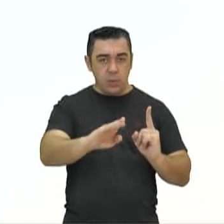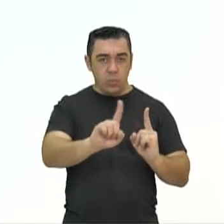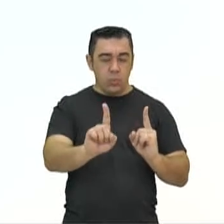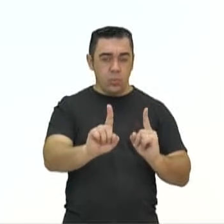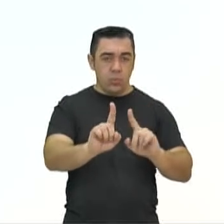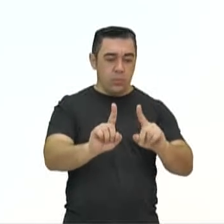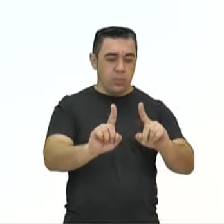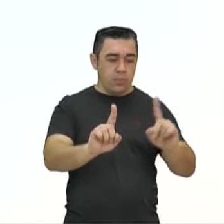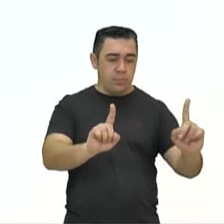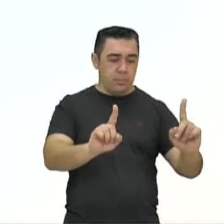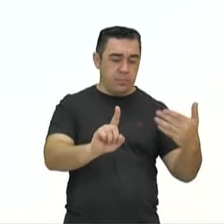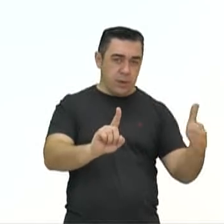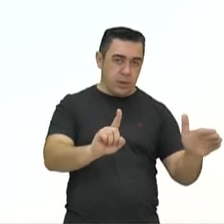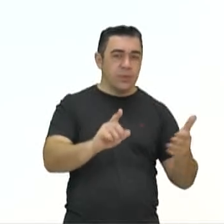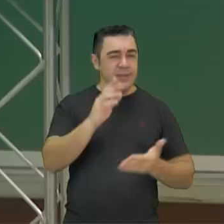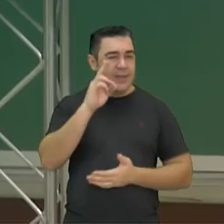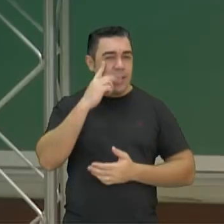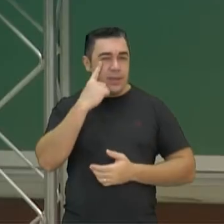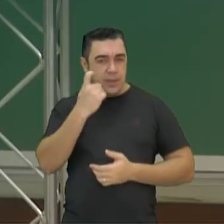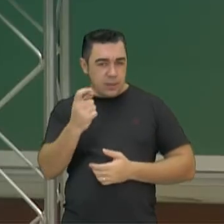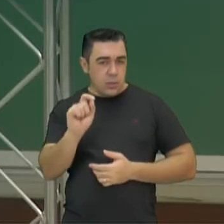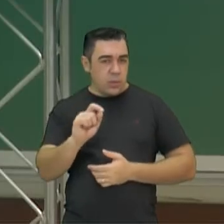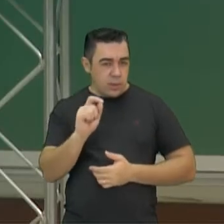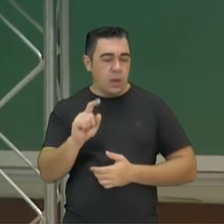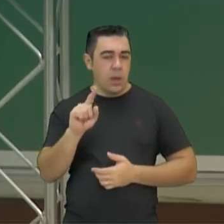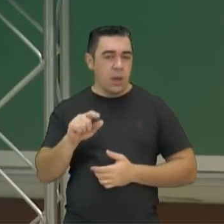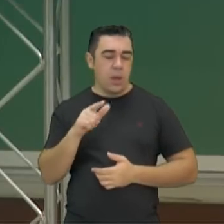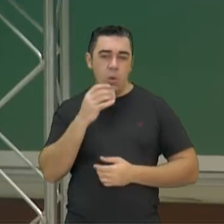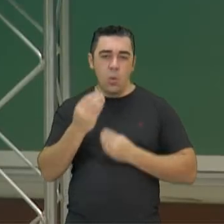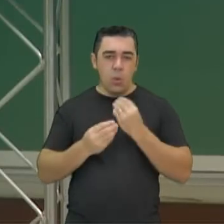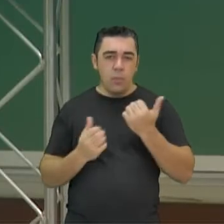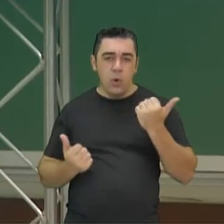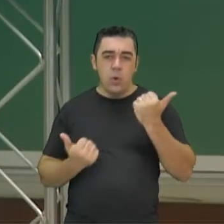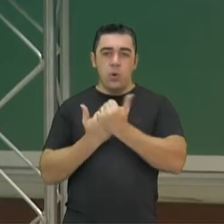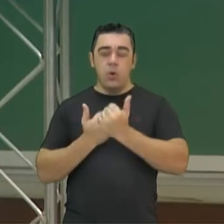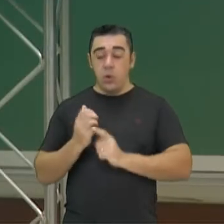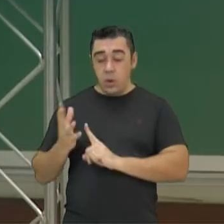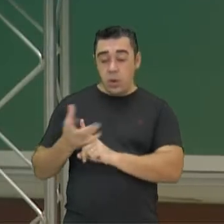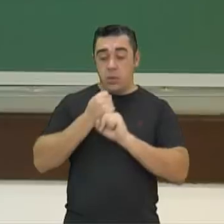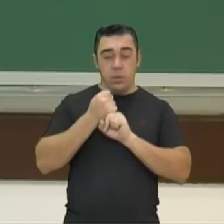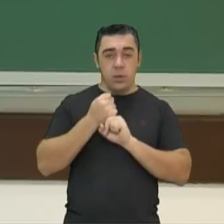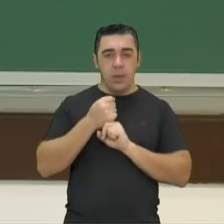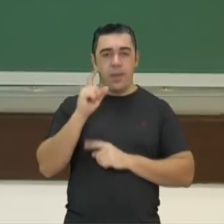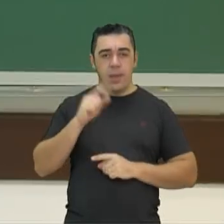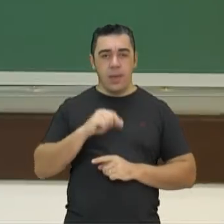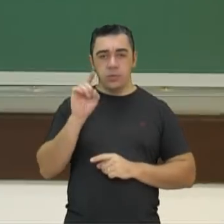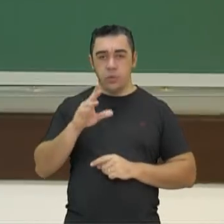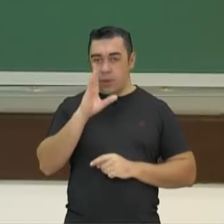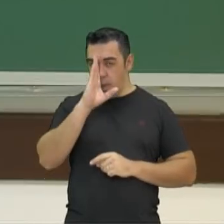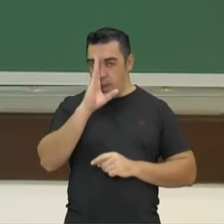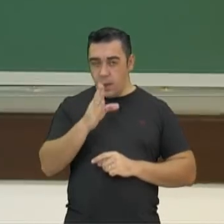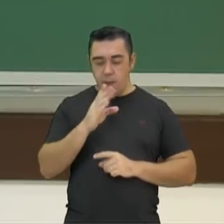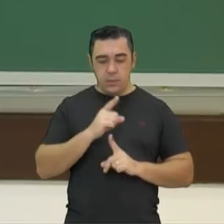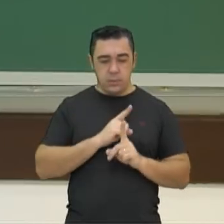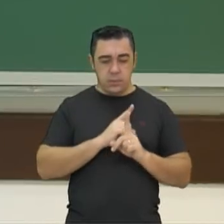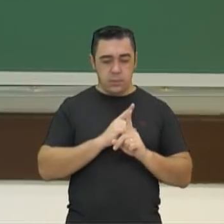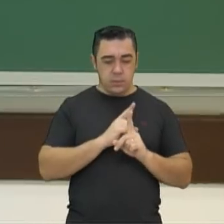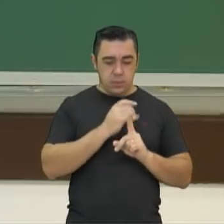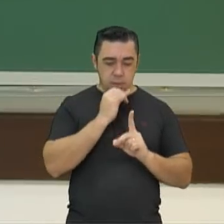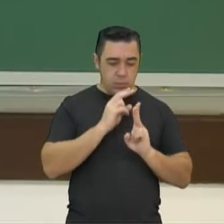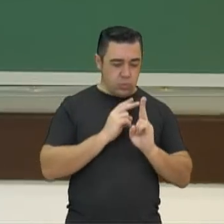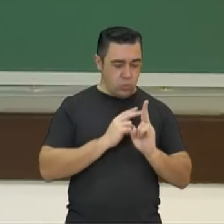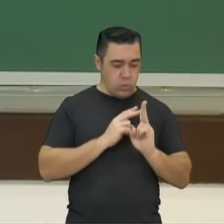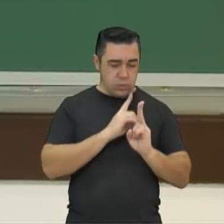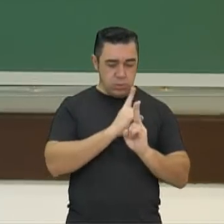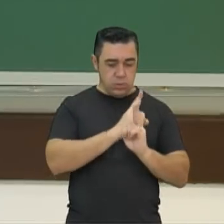movimento. O interessante é essa parte da captura. Então, ele só vai capturar na casa de destino. Tenho 2 casas na